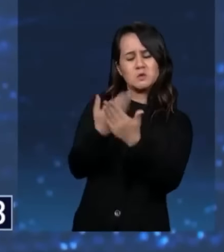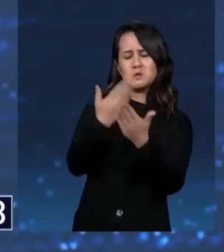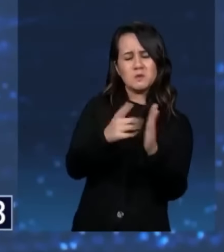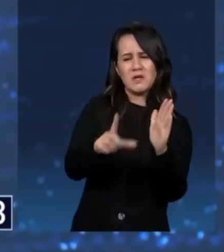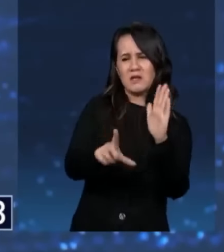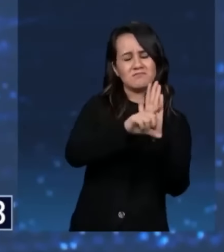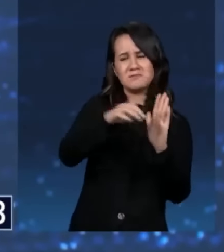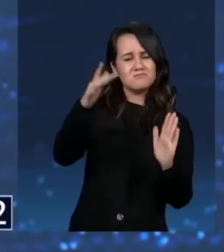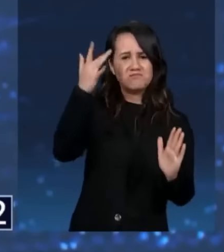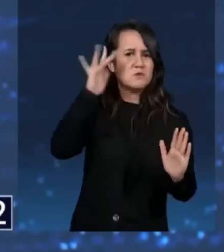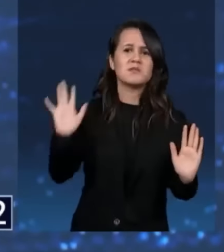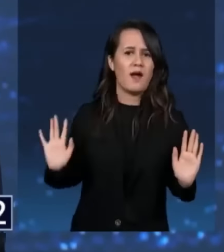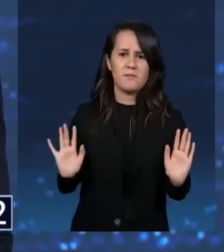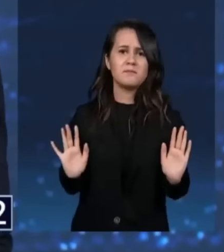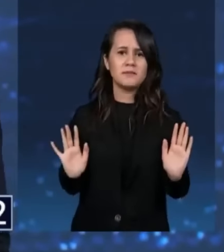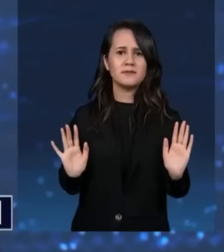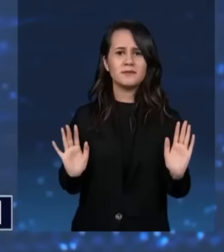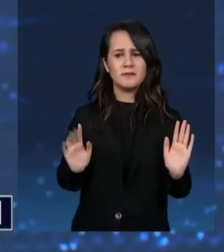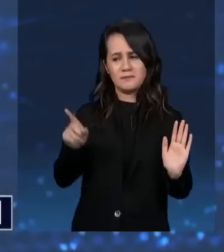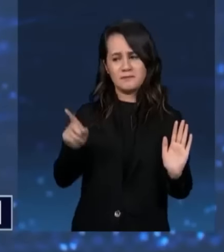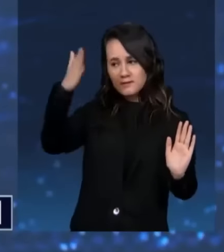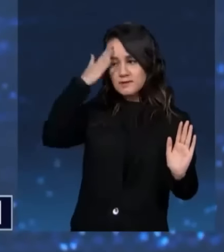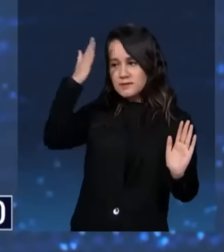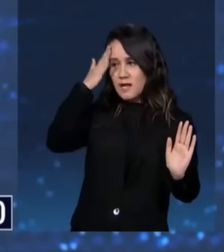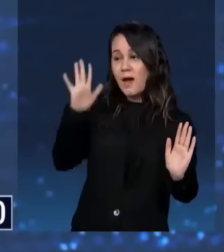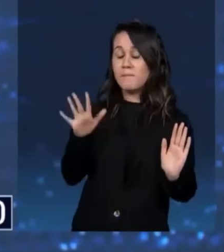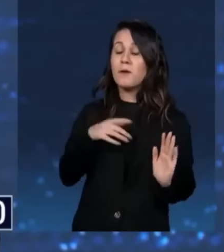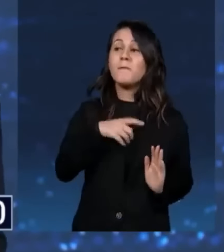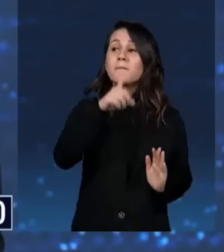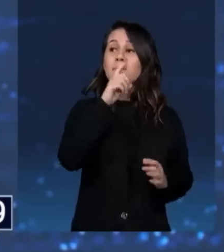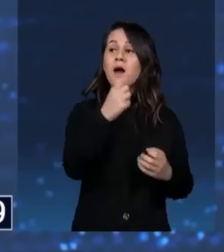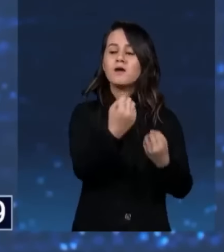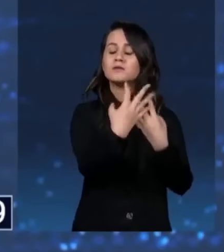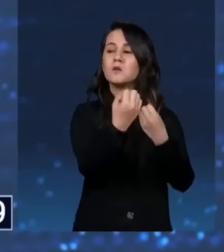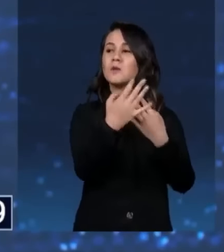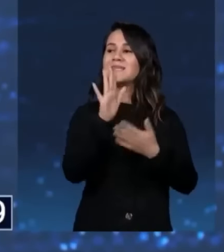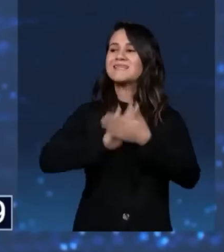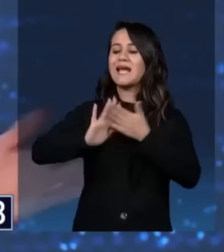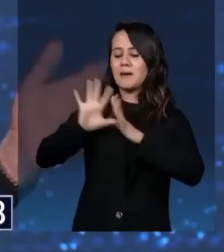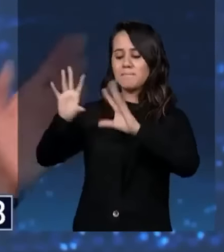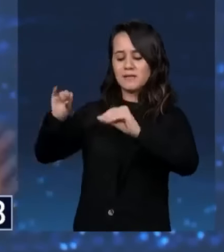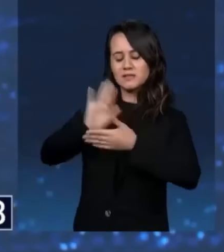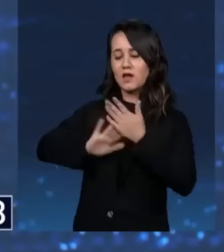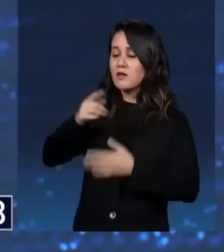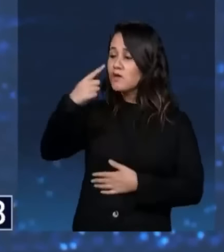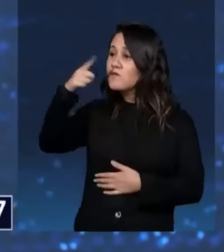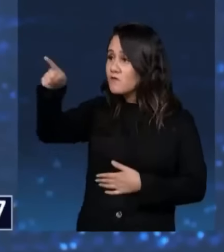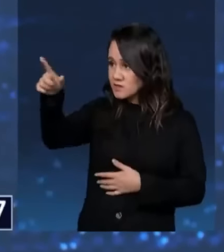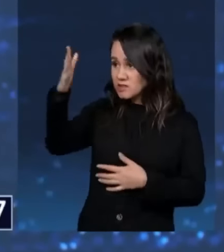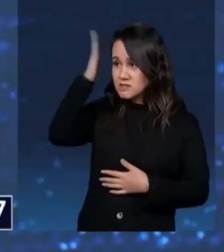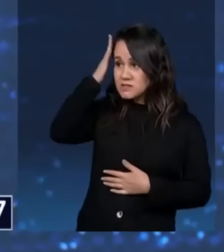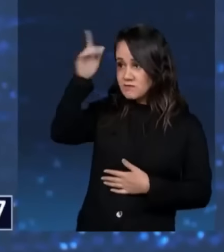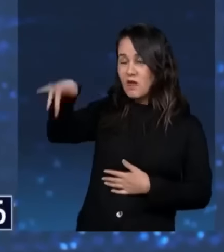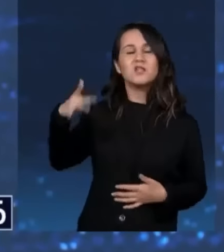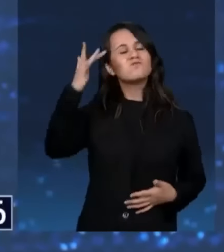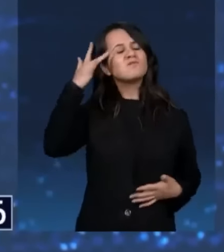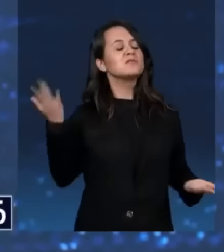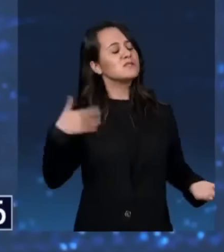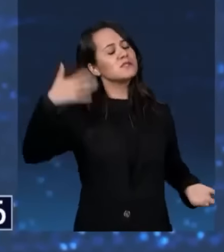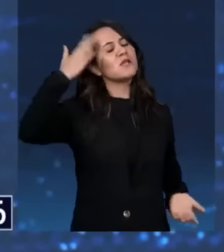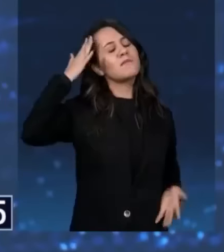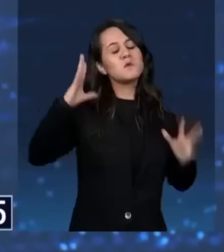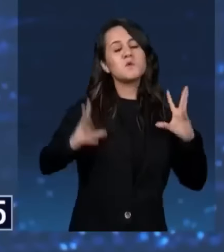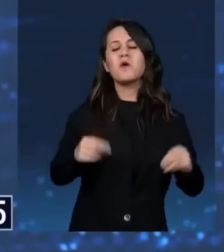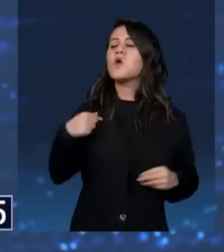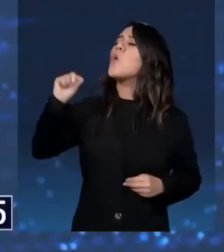da headline para você saber meu pai me ensinou a nunca tô tocar em nada de ninguém eu te desafio agora associar sa Fala o nome aí do